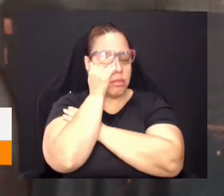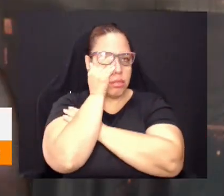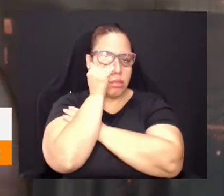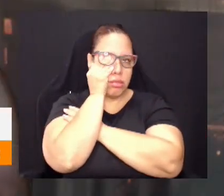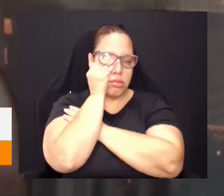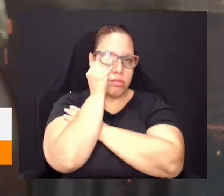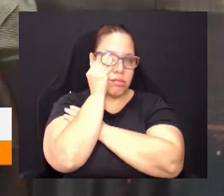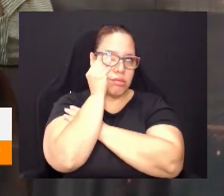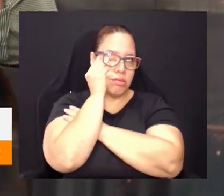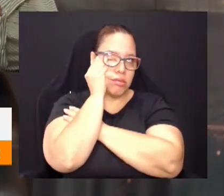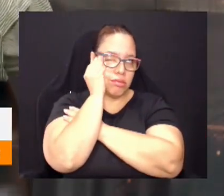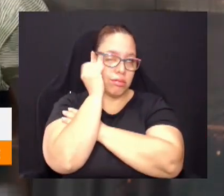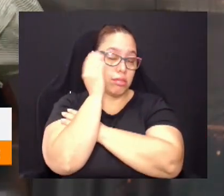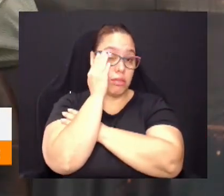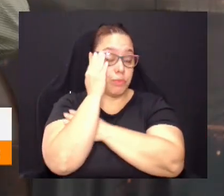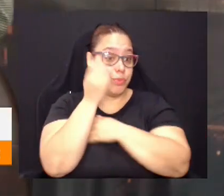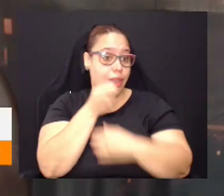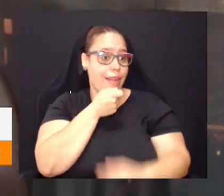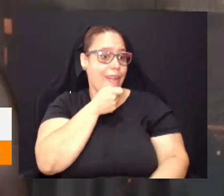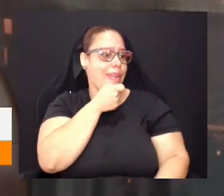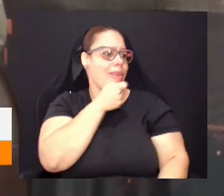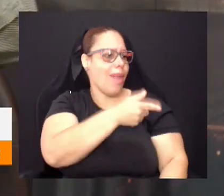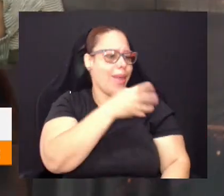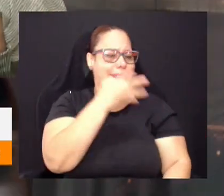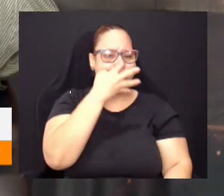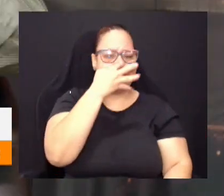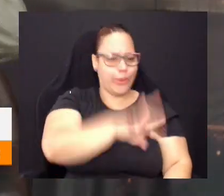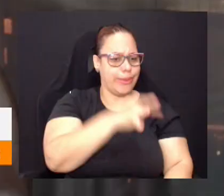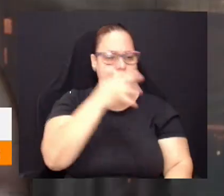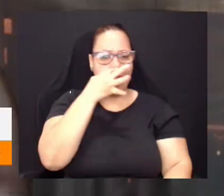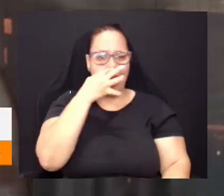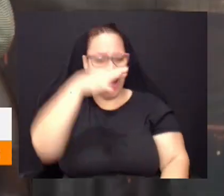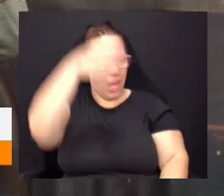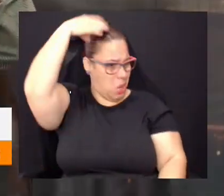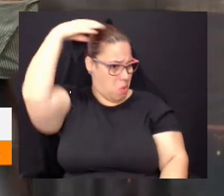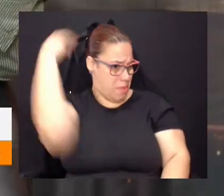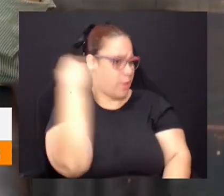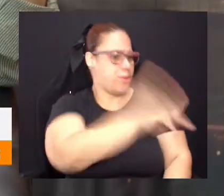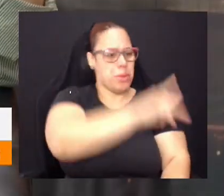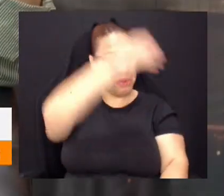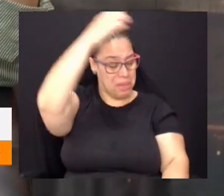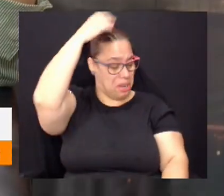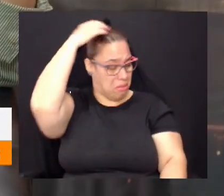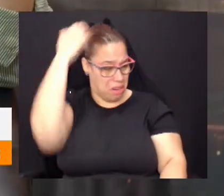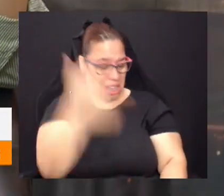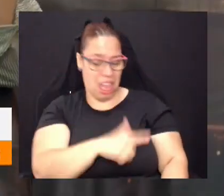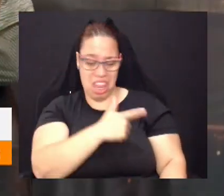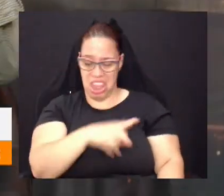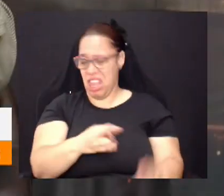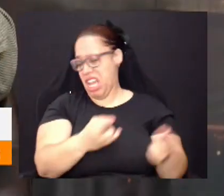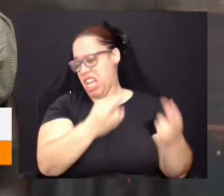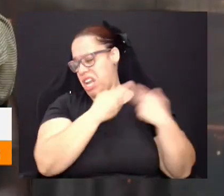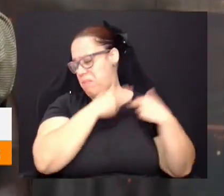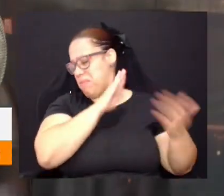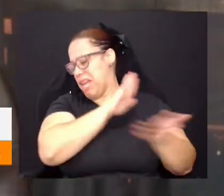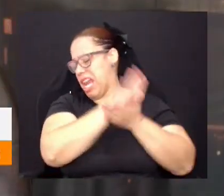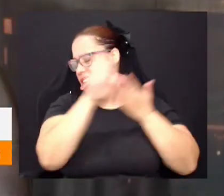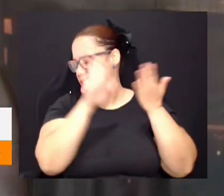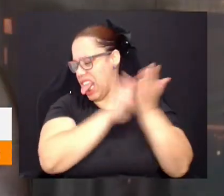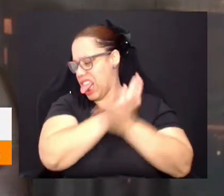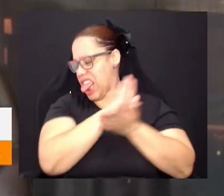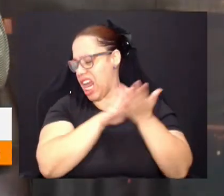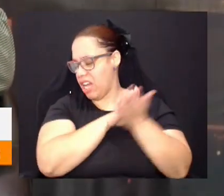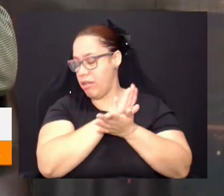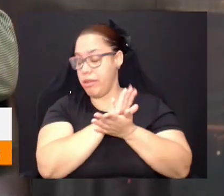e acusar o outro. Então, tudo na relação é culpa sua e eu não tenho responsabilidade sobre nada, Uhum. né? Isso acontece em